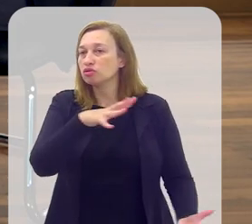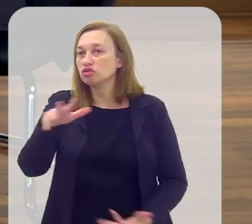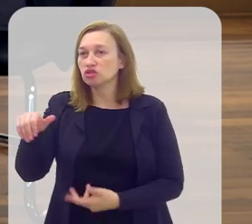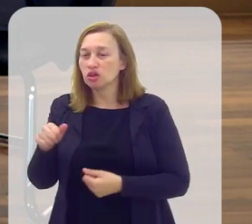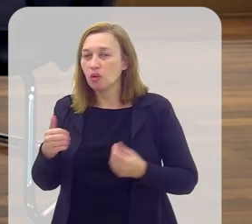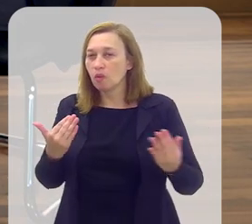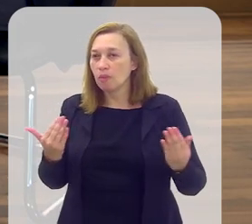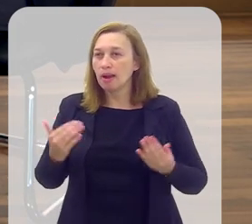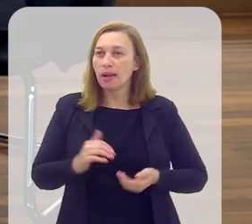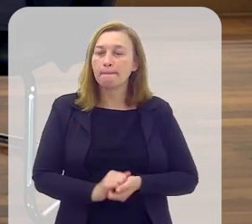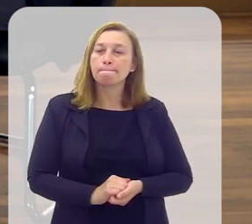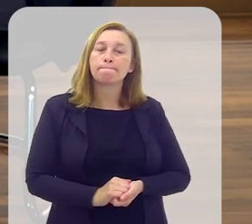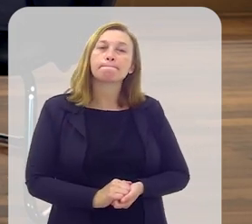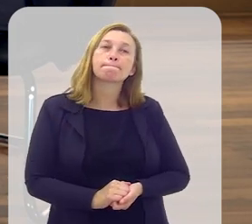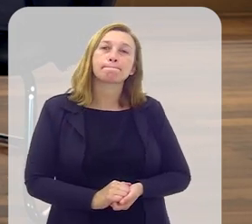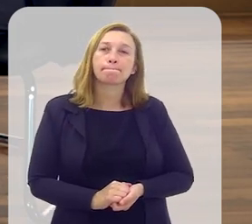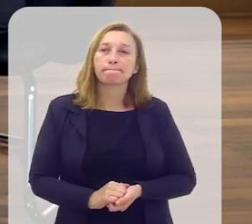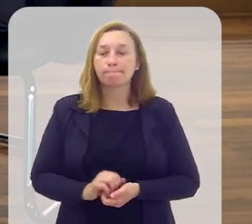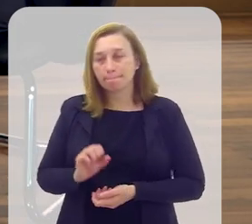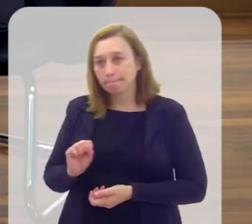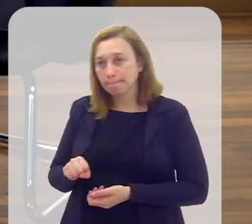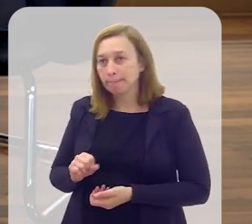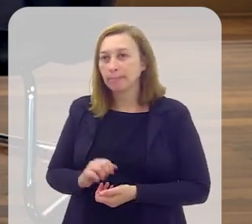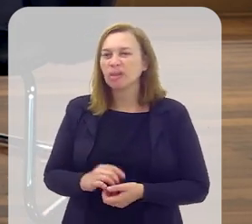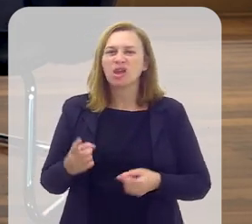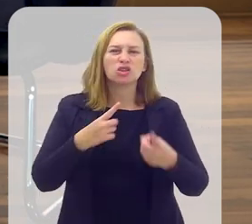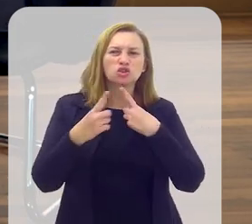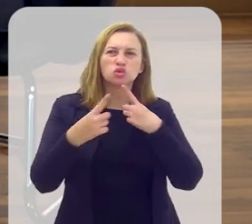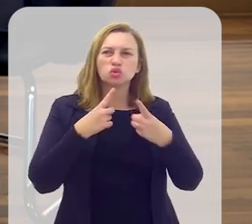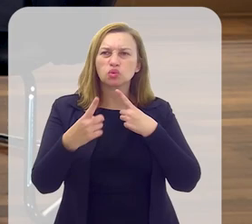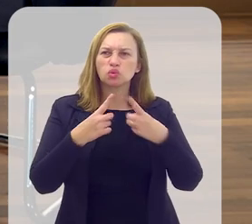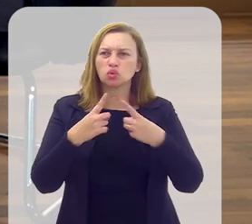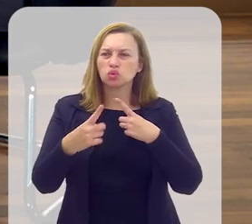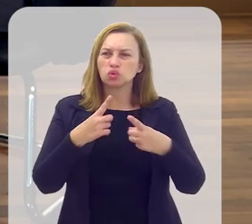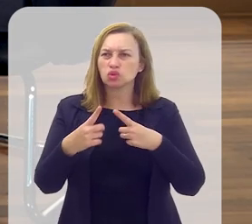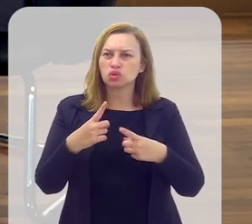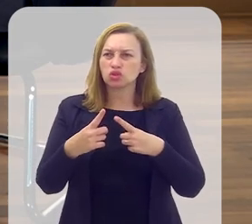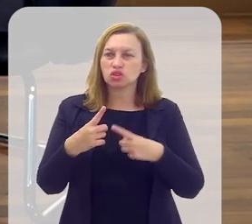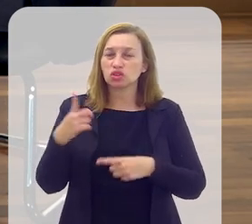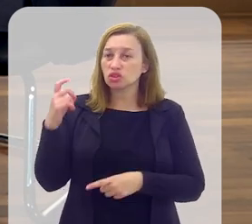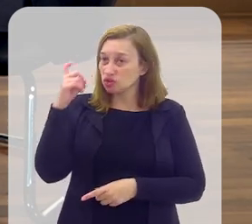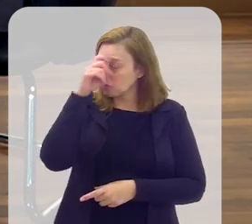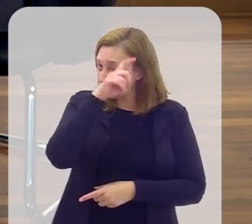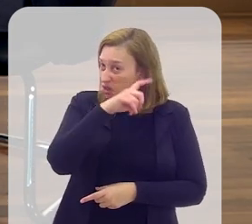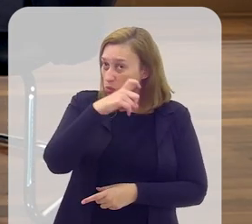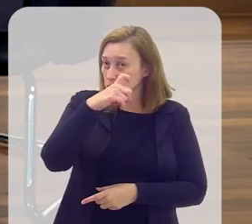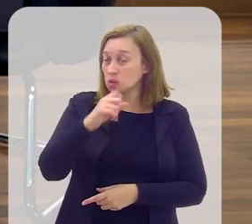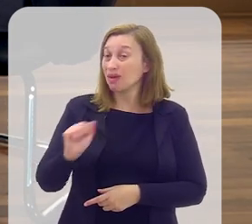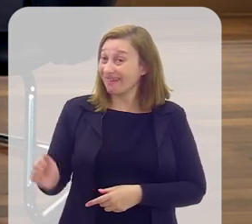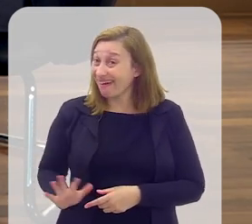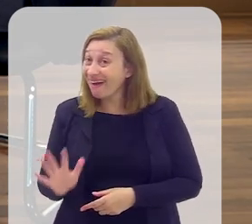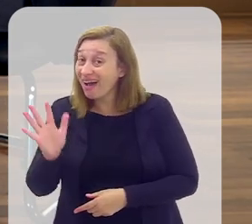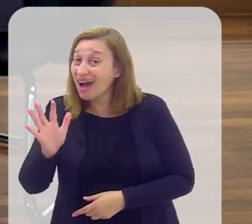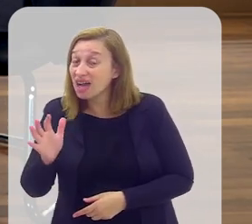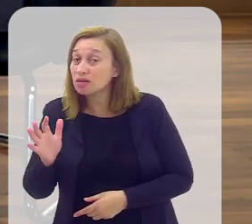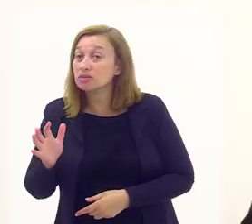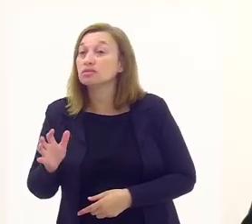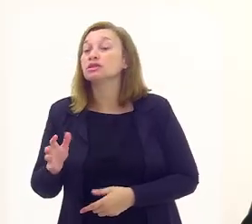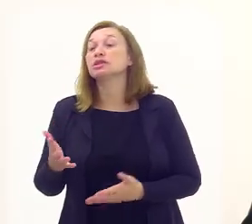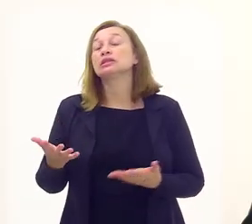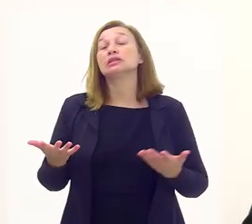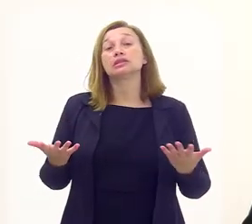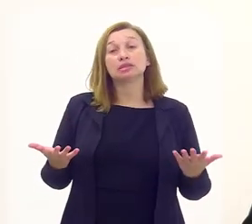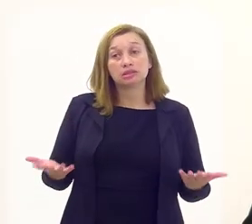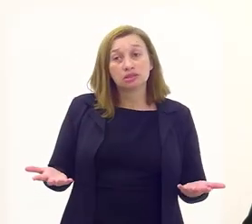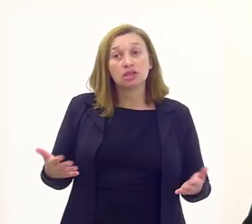valor mundial, né, Otávio? Valor universal. Muito se discute, inclusive, que é um regime caro, né? É muito caro, né?